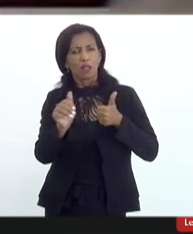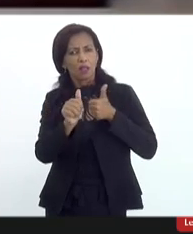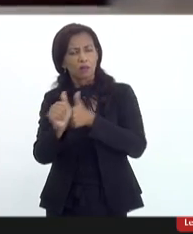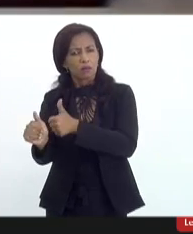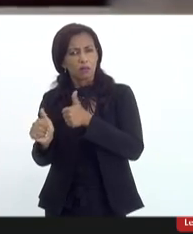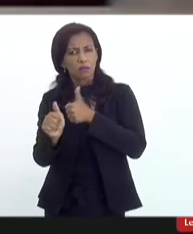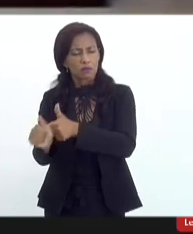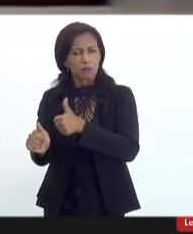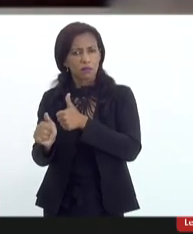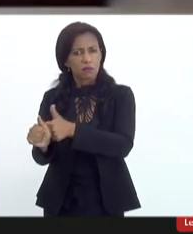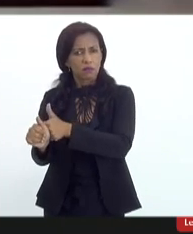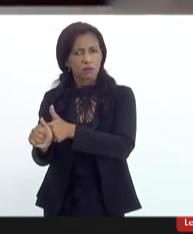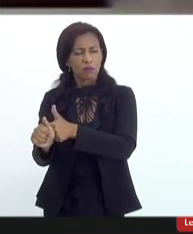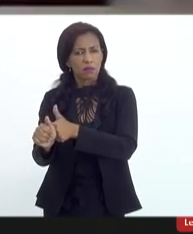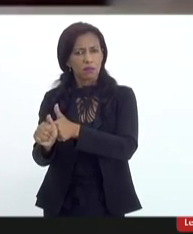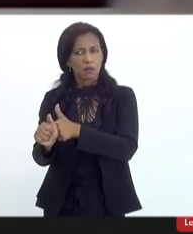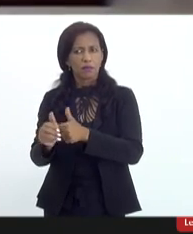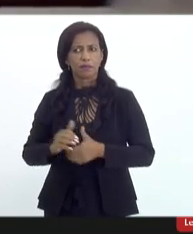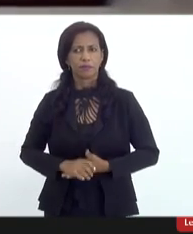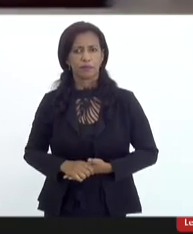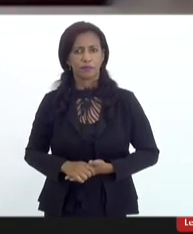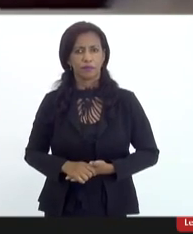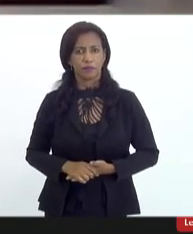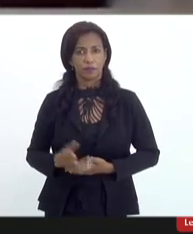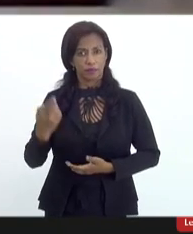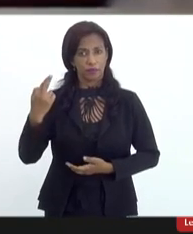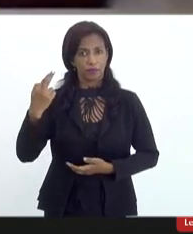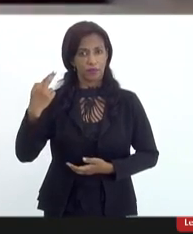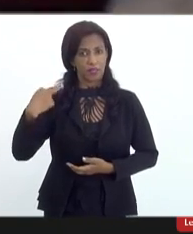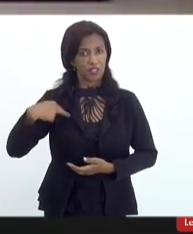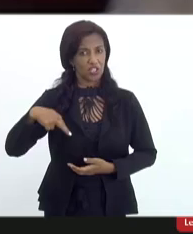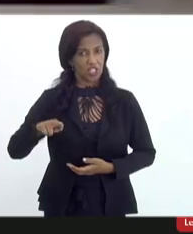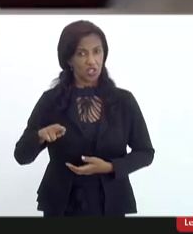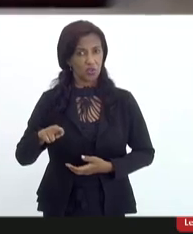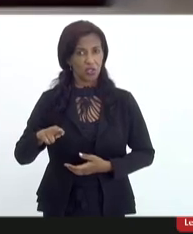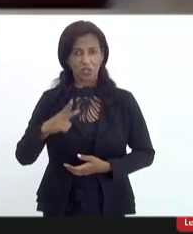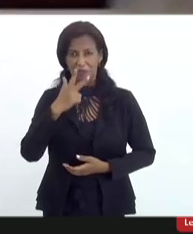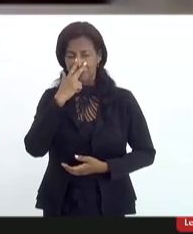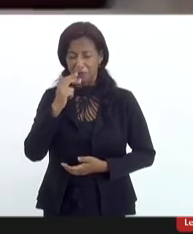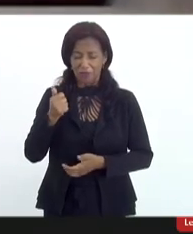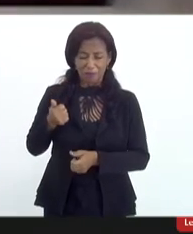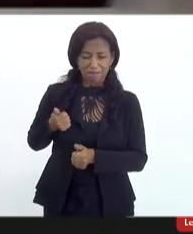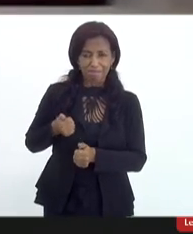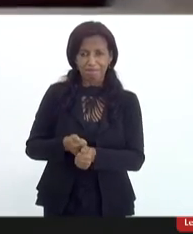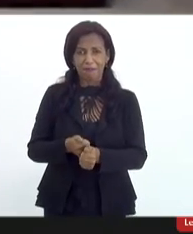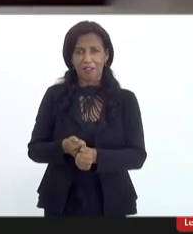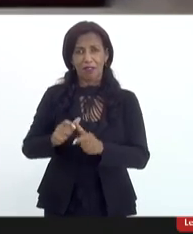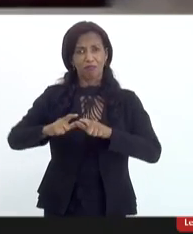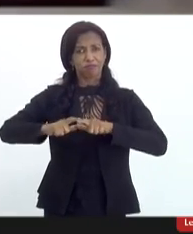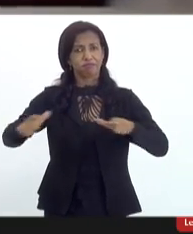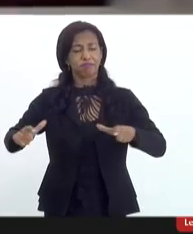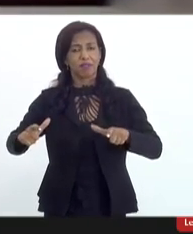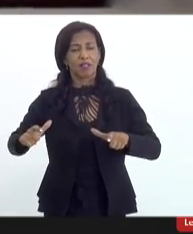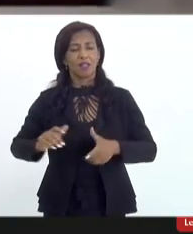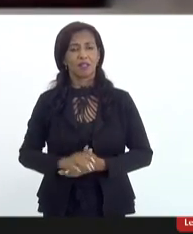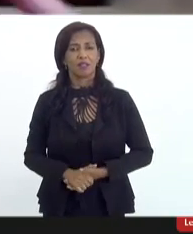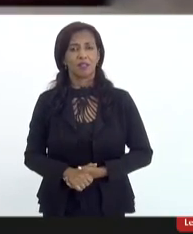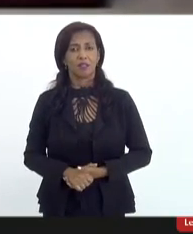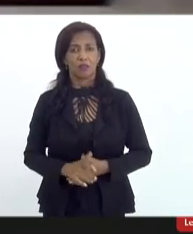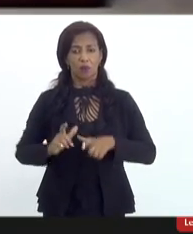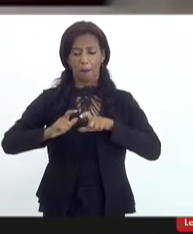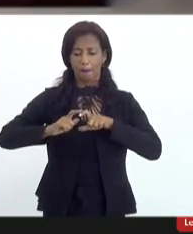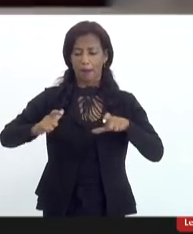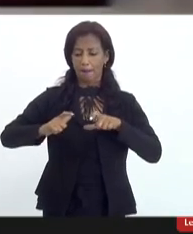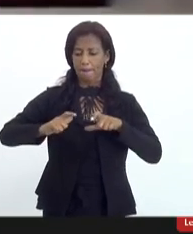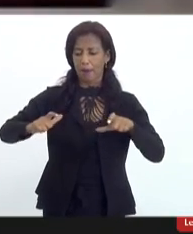perseguições às matrizes religiosas foram intensificadas. Essa repressão cresceu